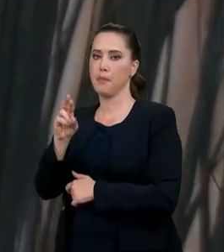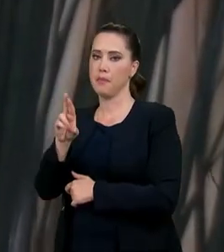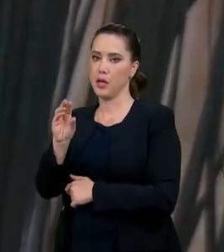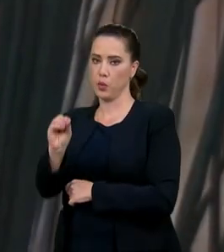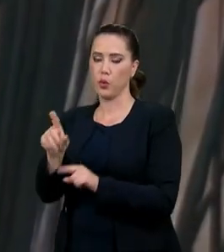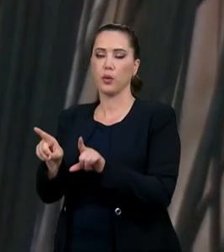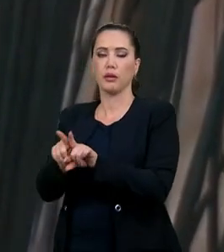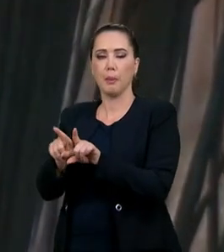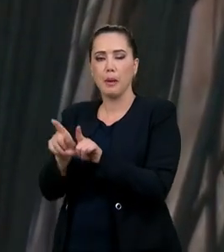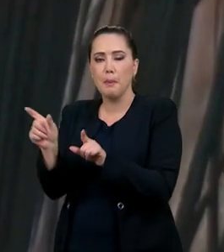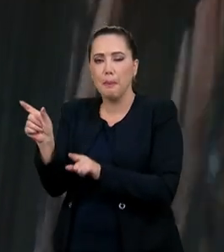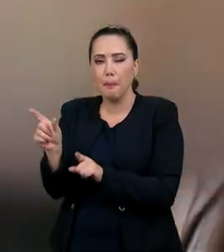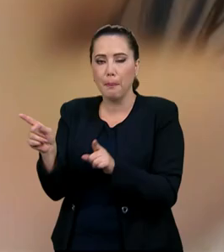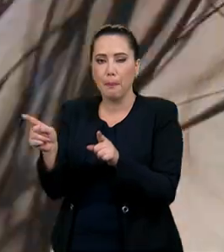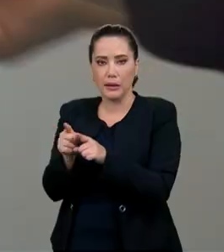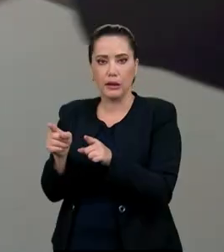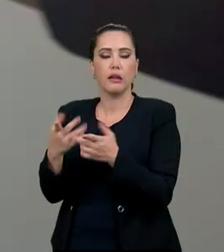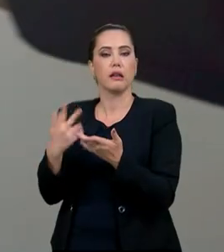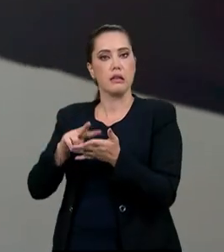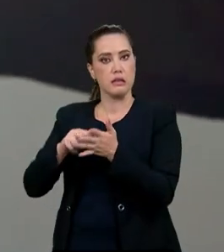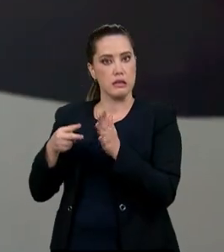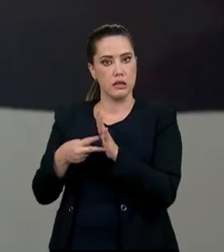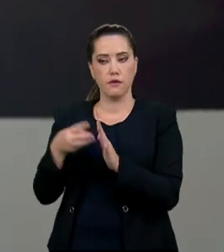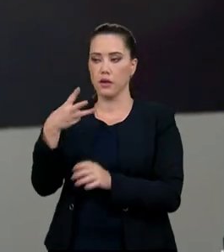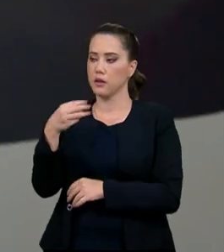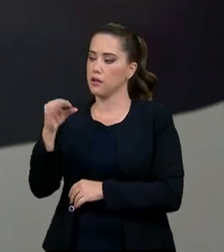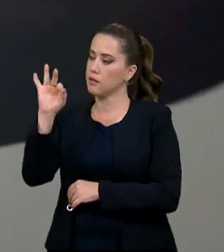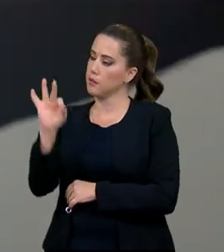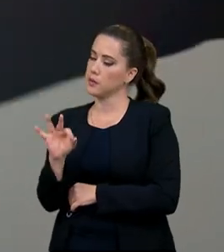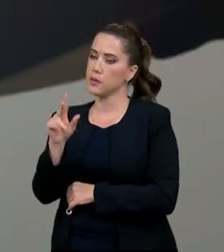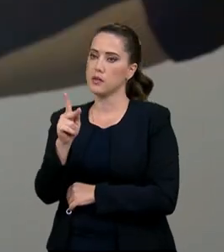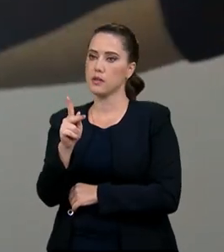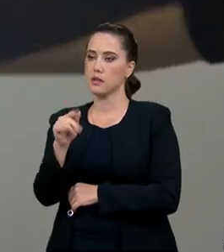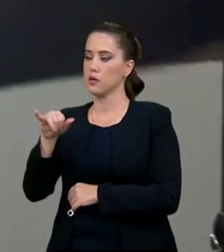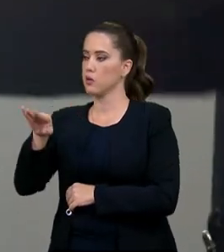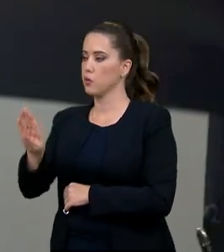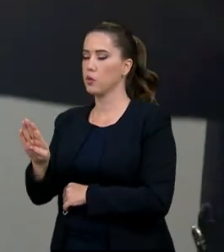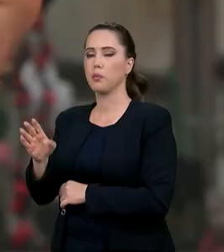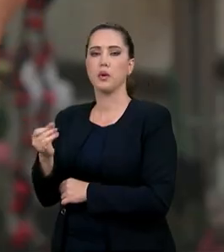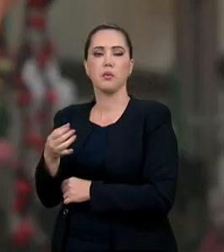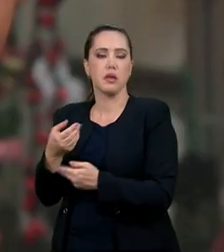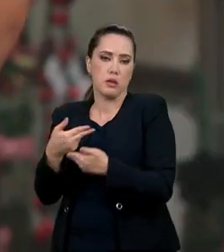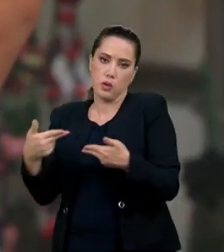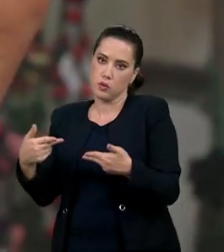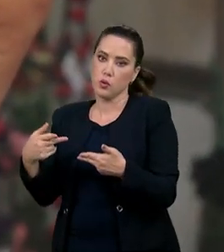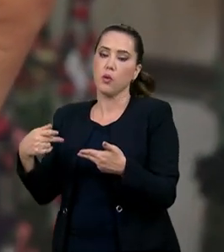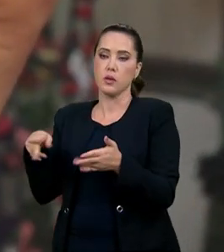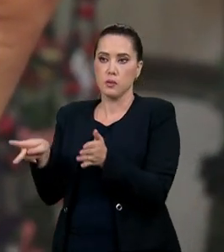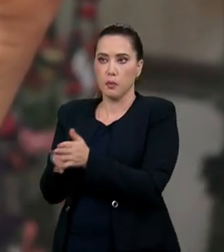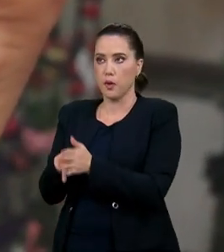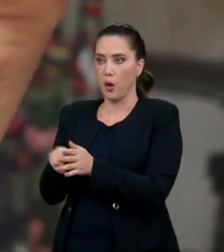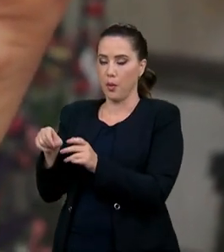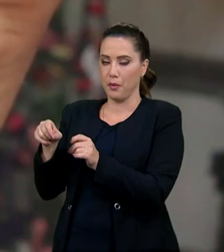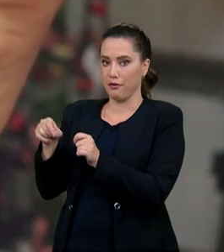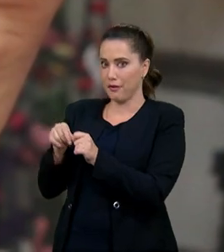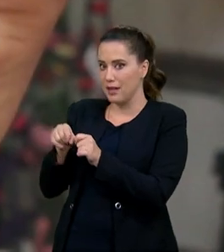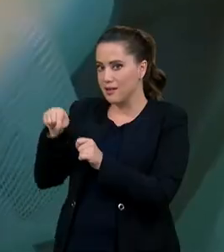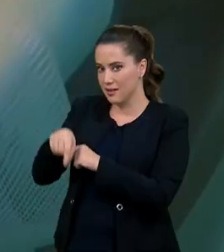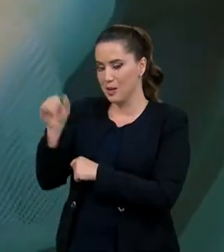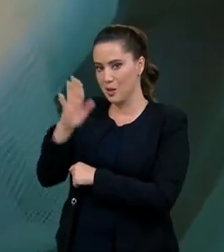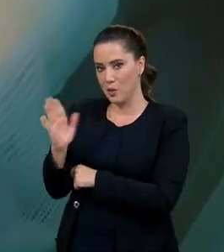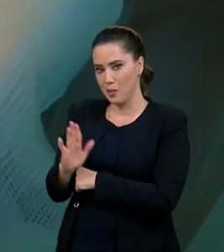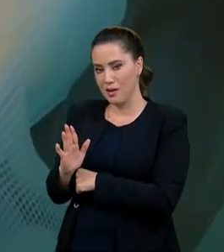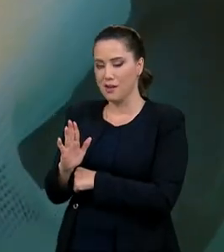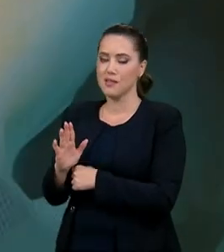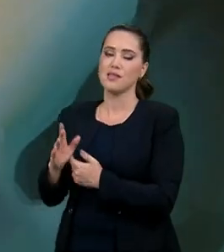por 30% do PIB, o conjunto de bens, serviços e riquezas produzidos pelo país, o que equivale a cerca de